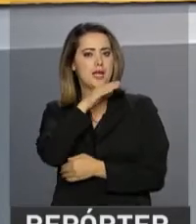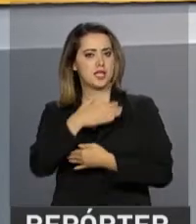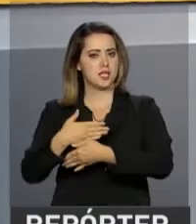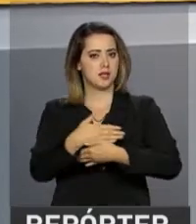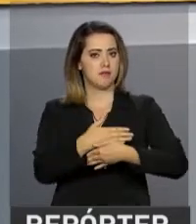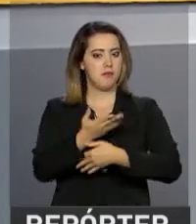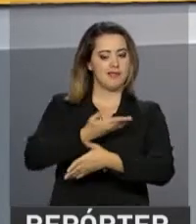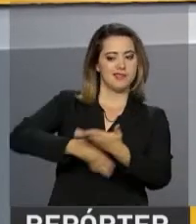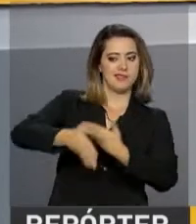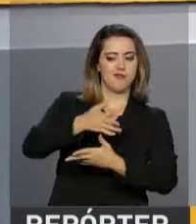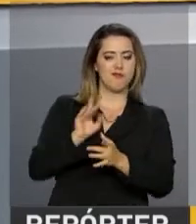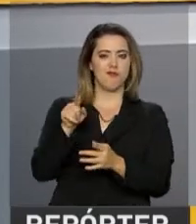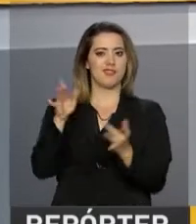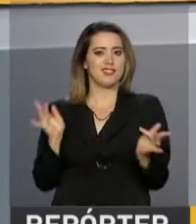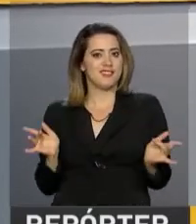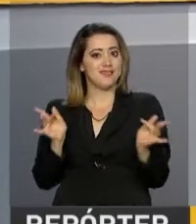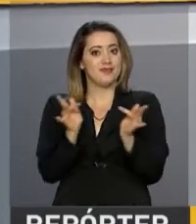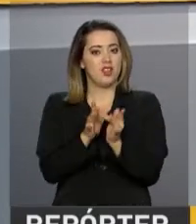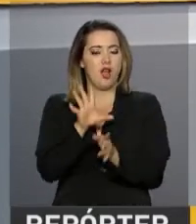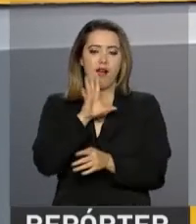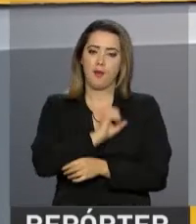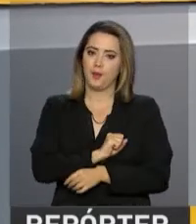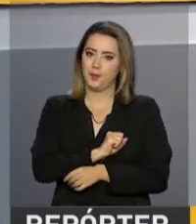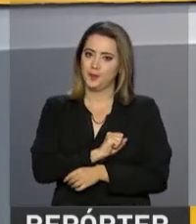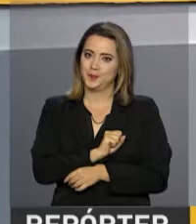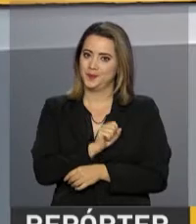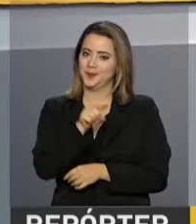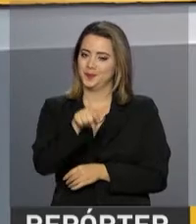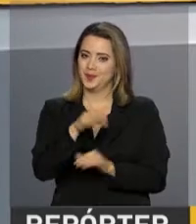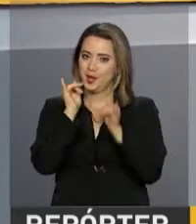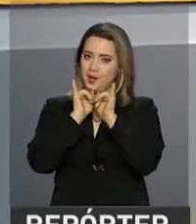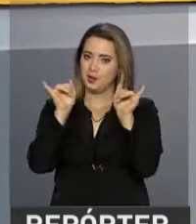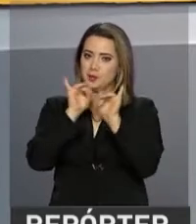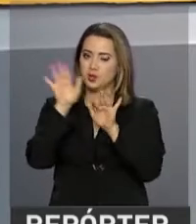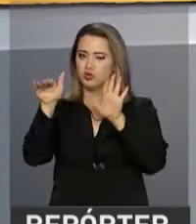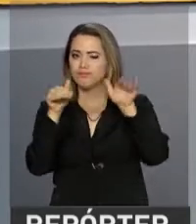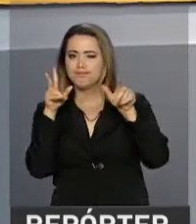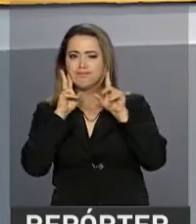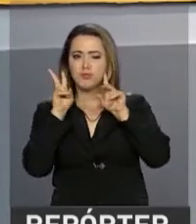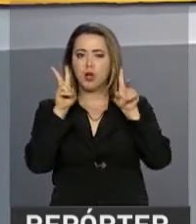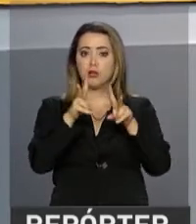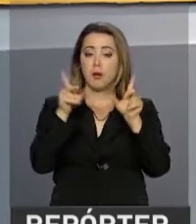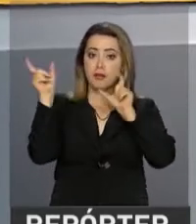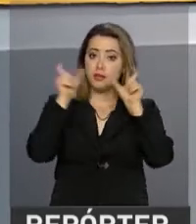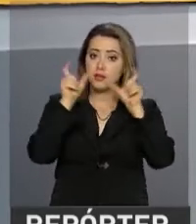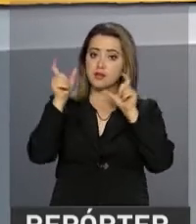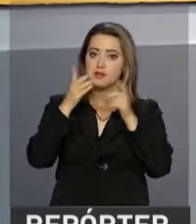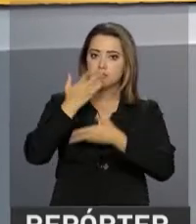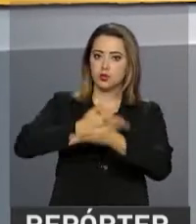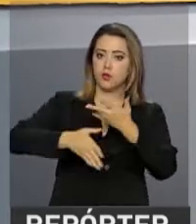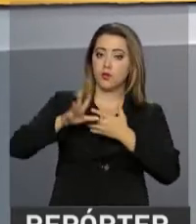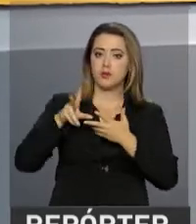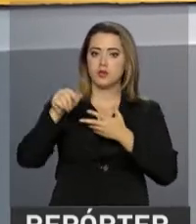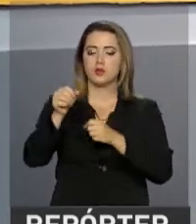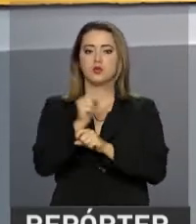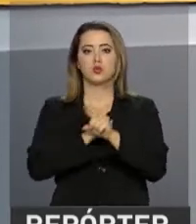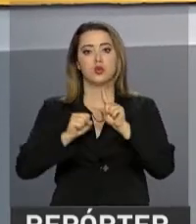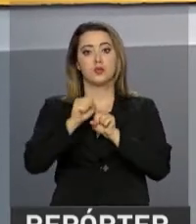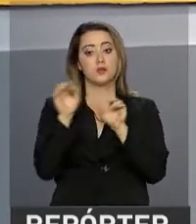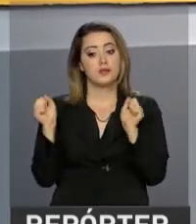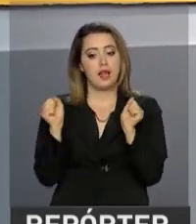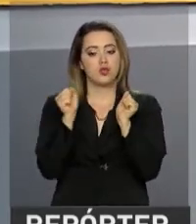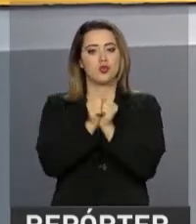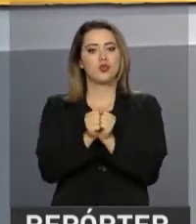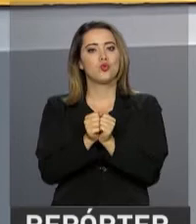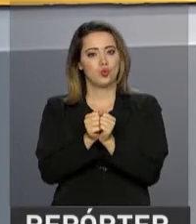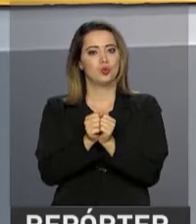devem se envolver nesse ato de amor. Este ano, a campanha chama a atenção para a necessidade do envolvimento de toda a sociedade.